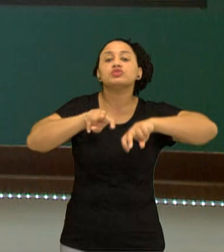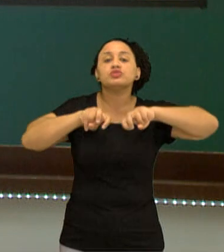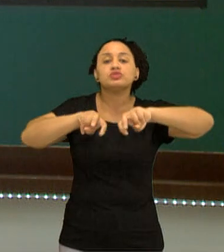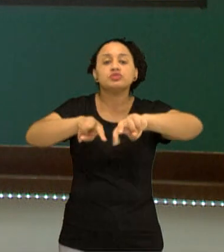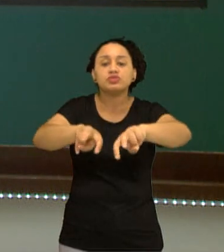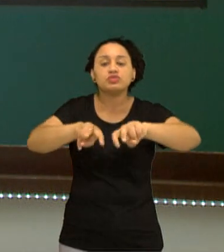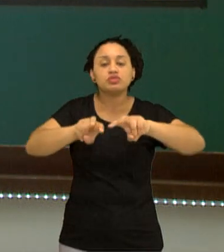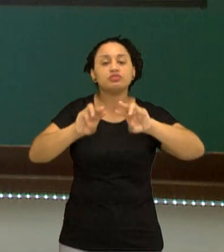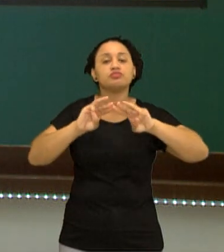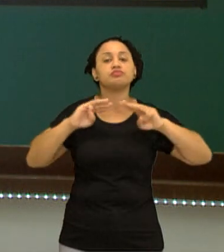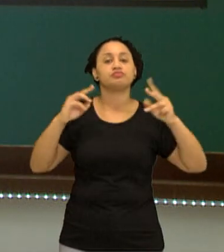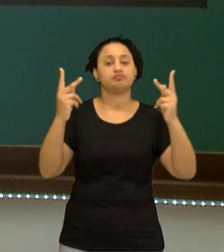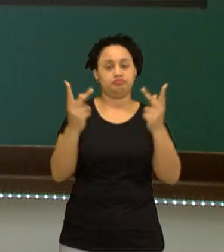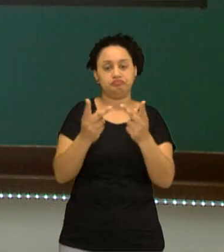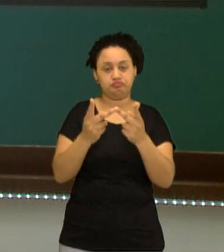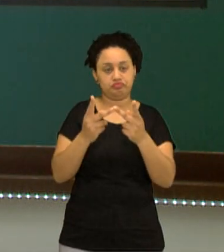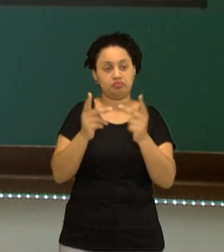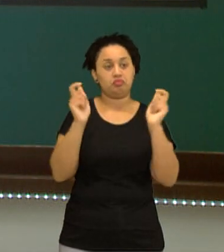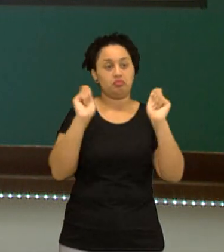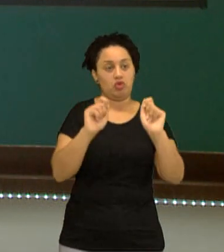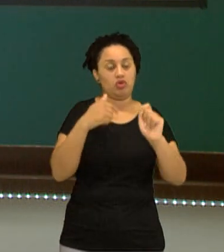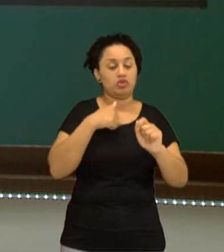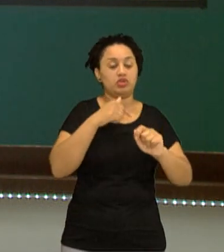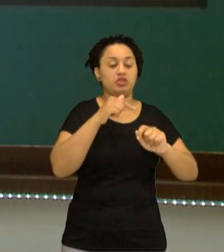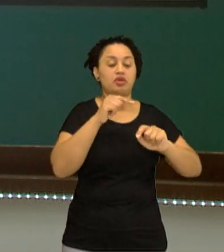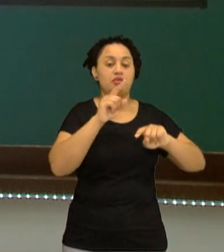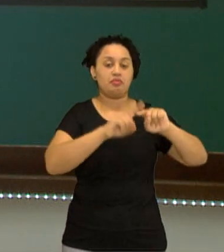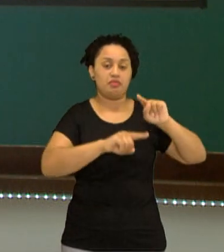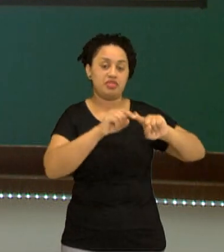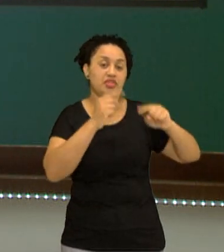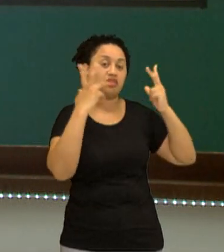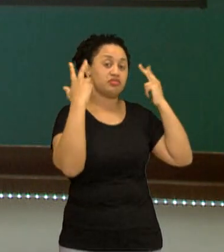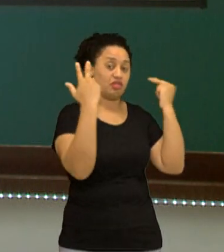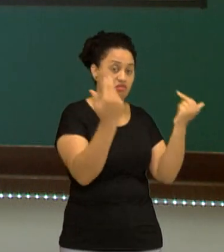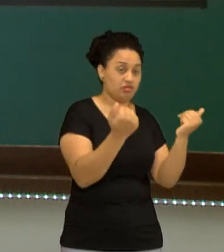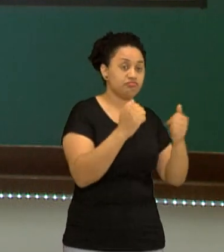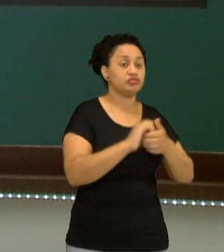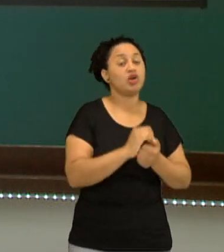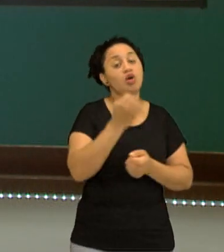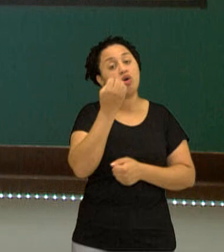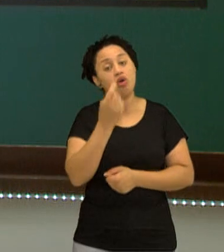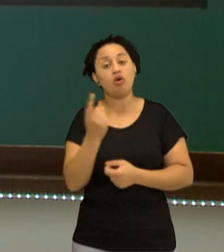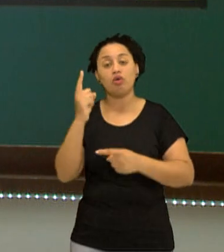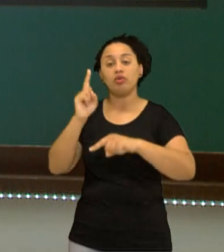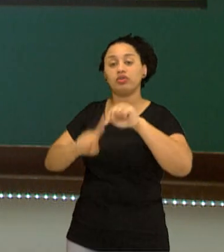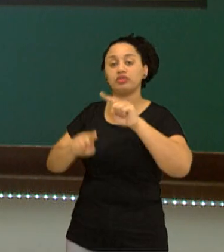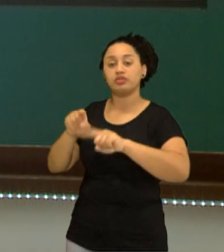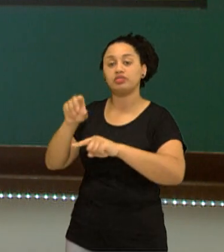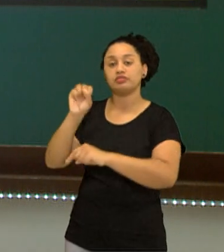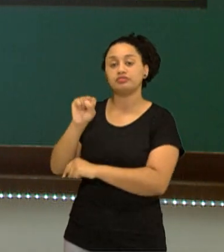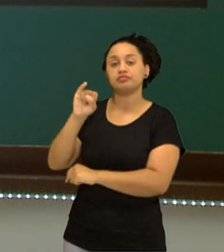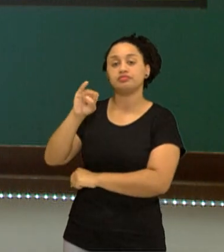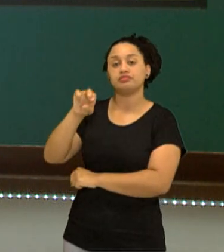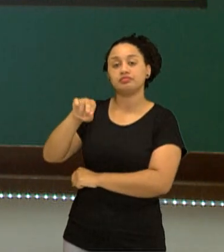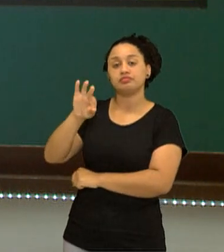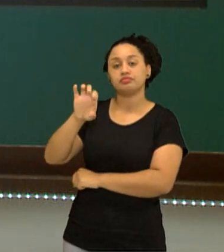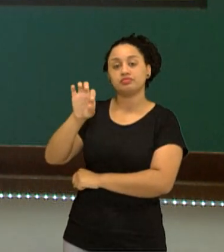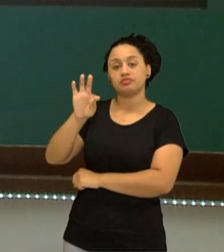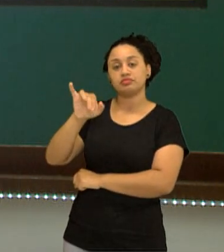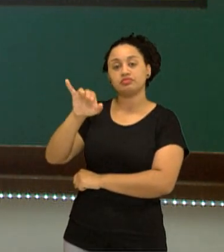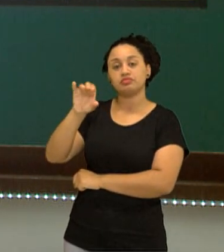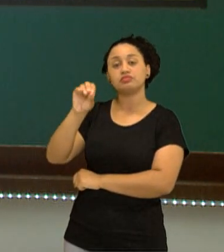sua matéria-prima, que podem ser materiais naturais ou materiais